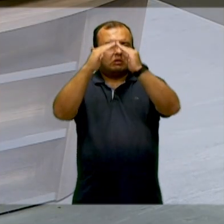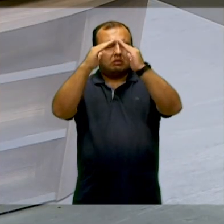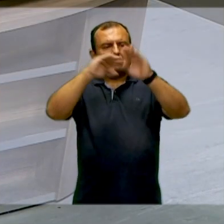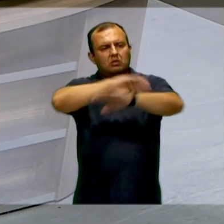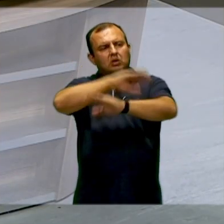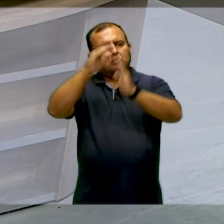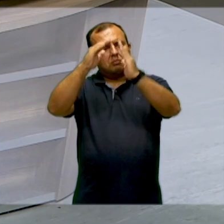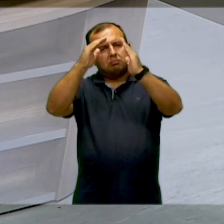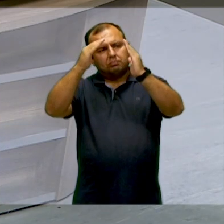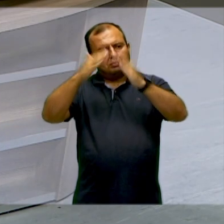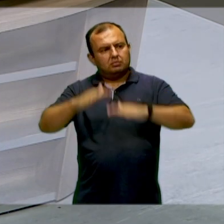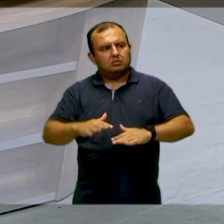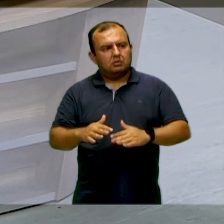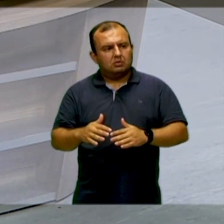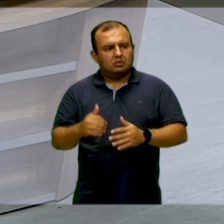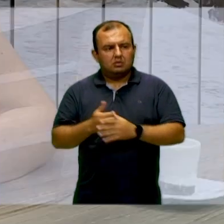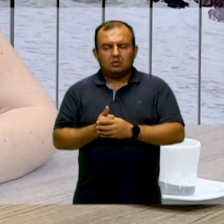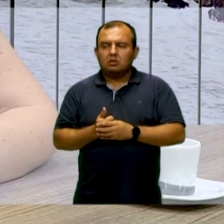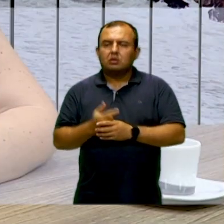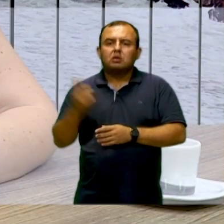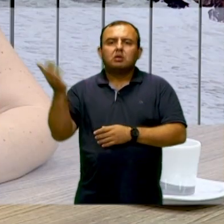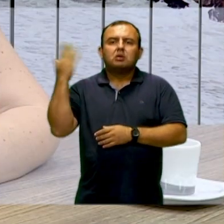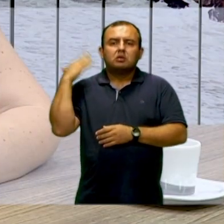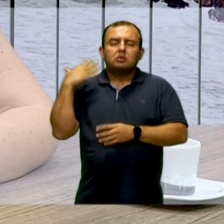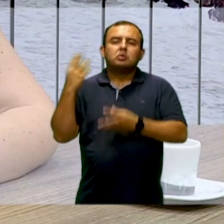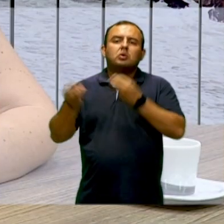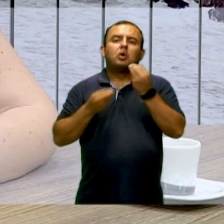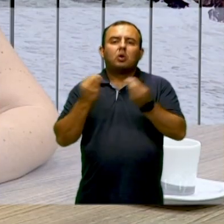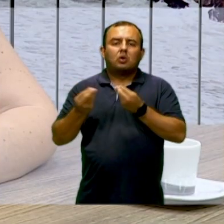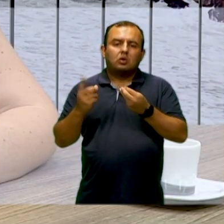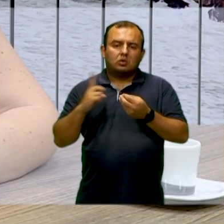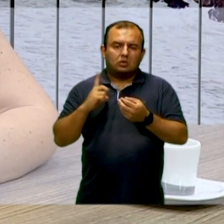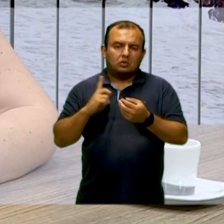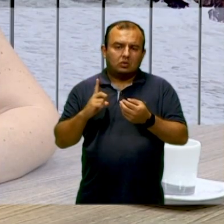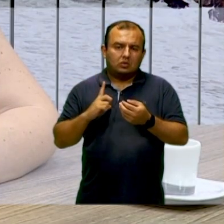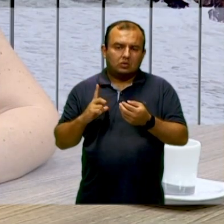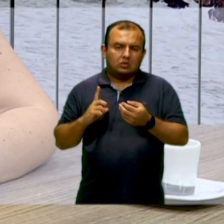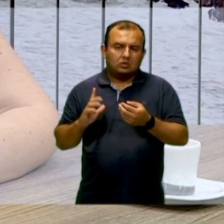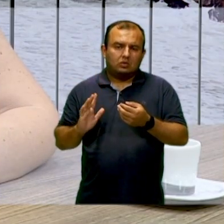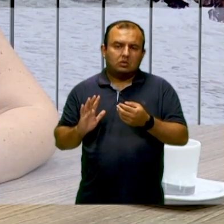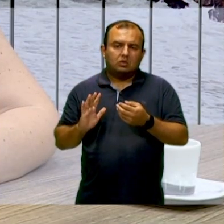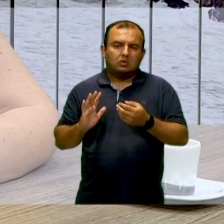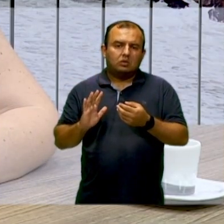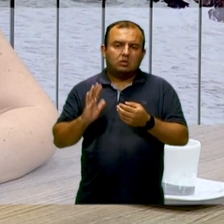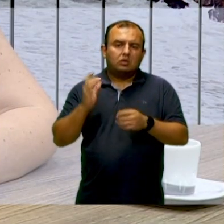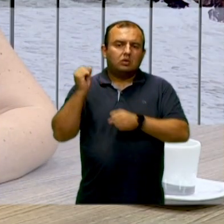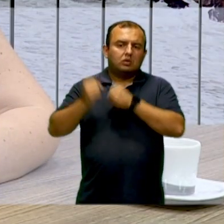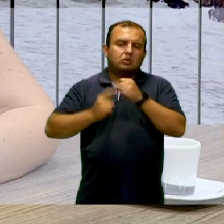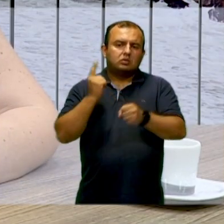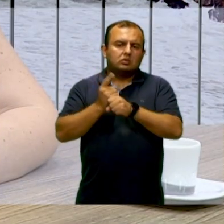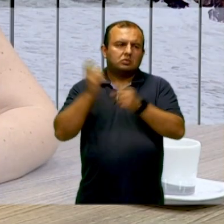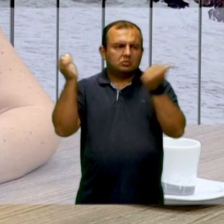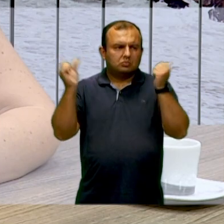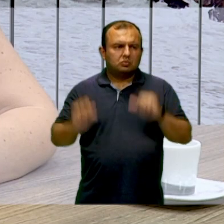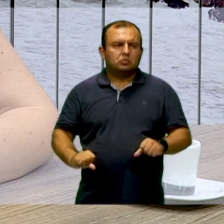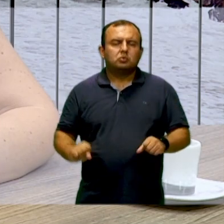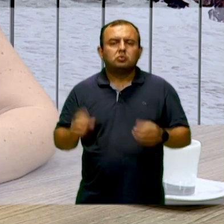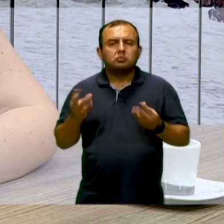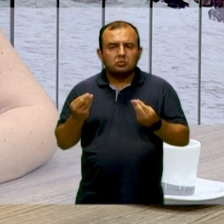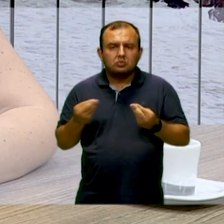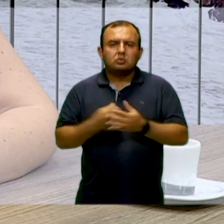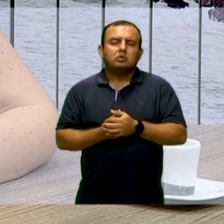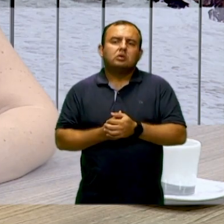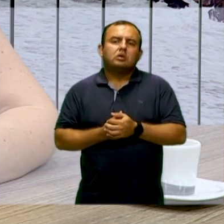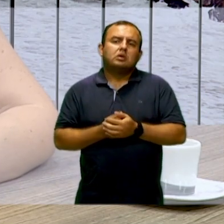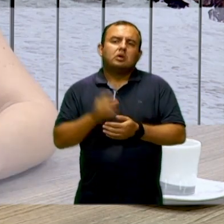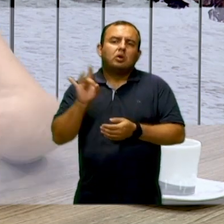vê como está lá e como estava na época que houve ali o incidente para agora, em um ano, piorou demais. Demais.